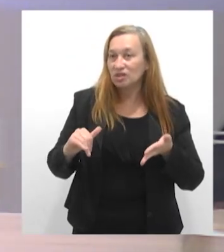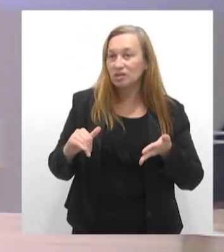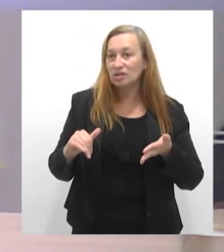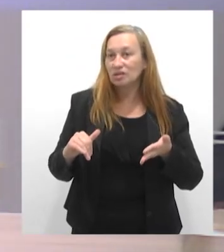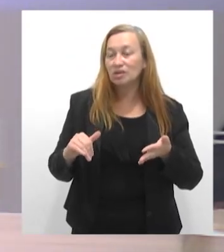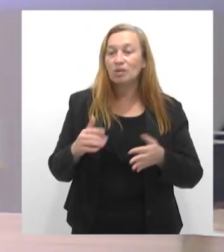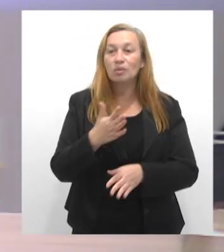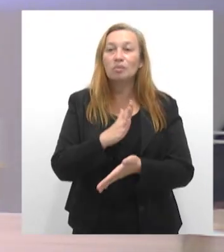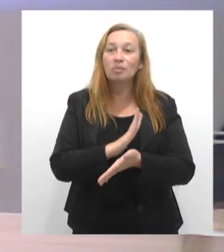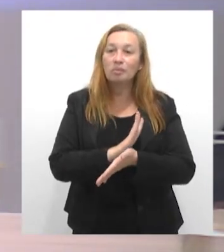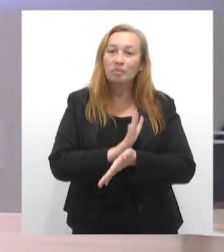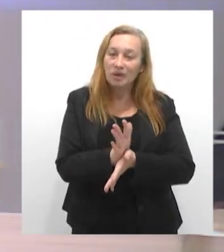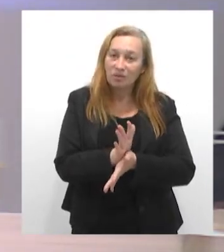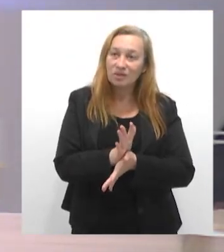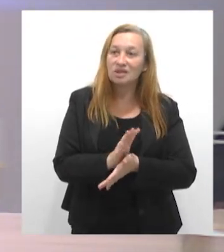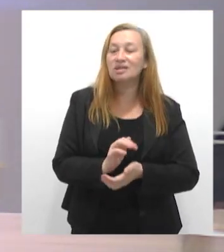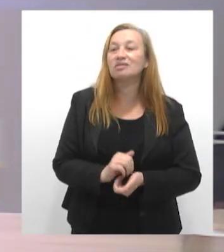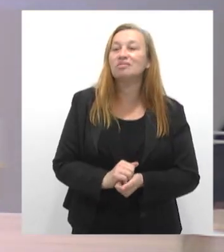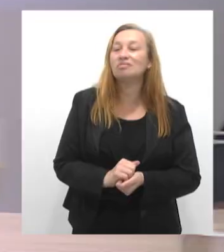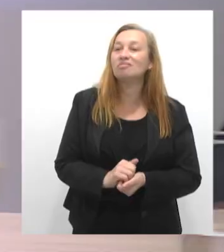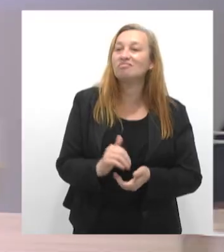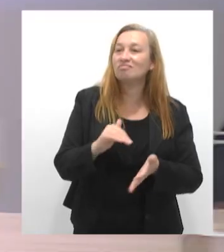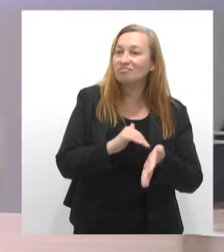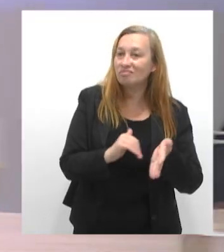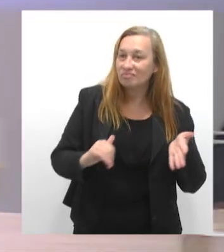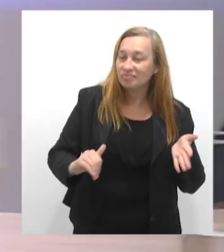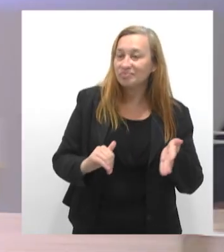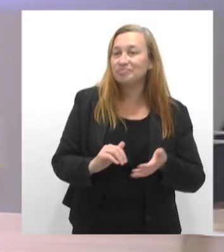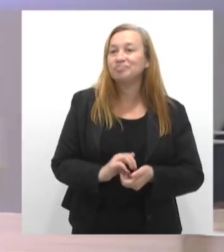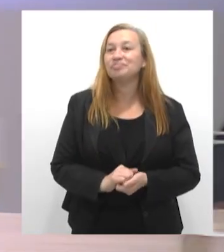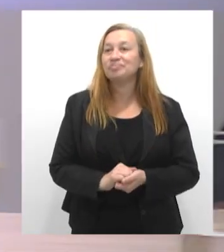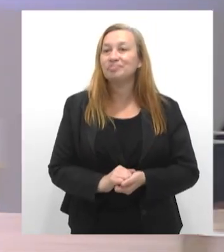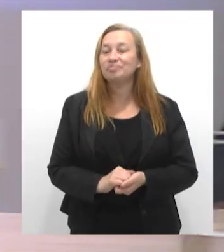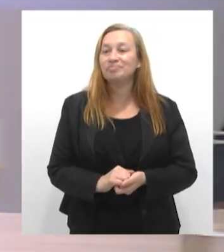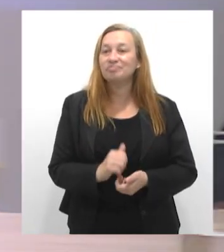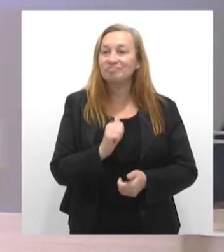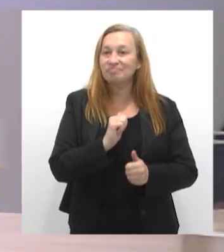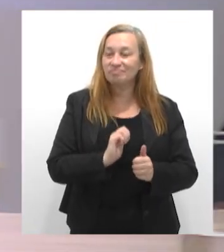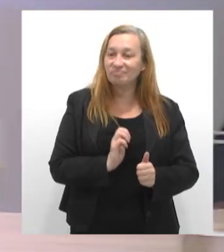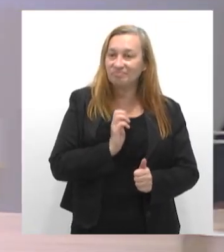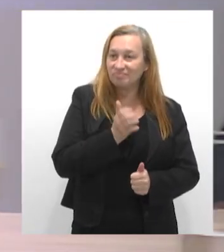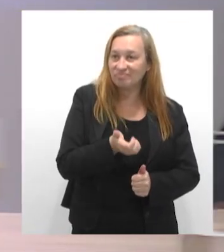o preconceito, desmistifica o ódio,